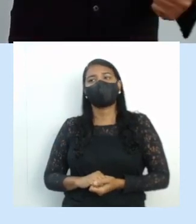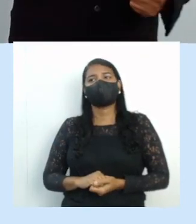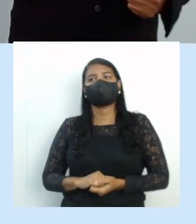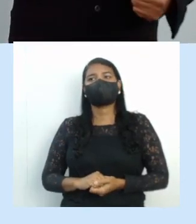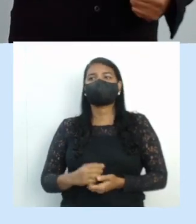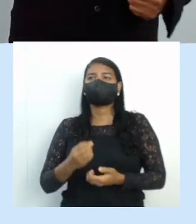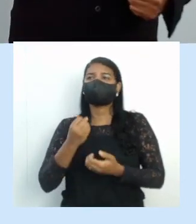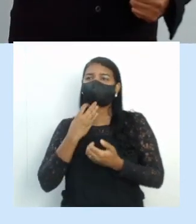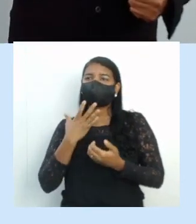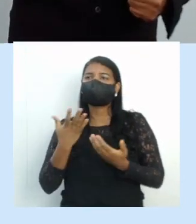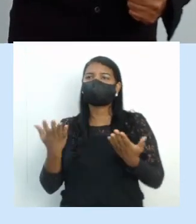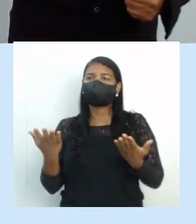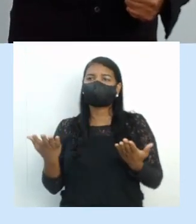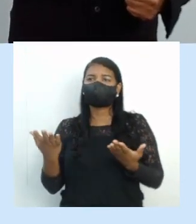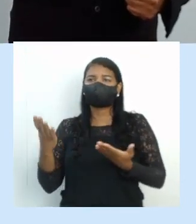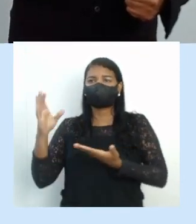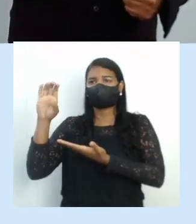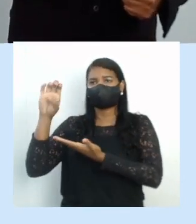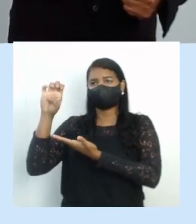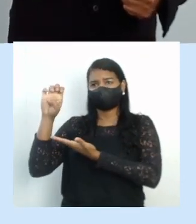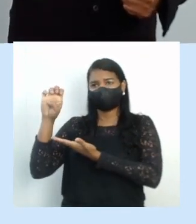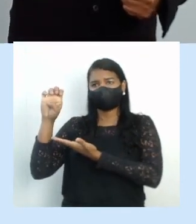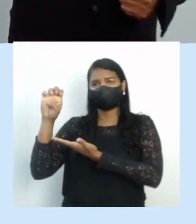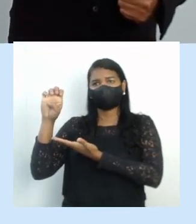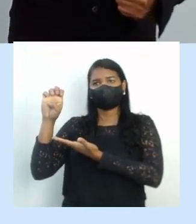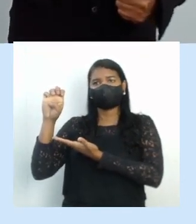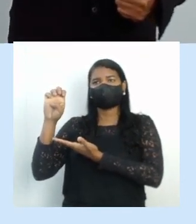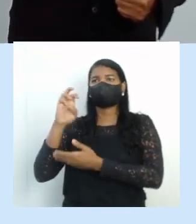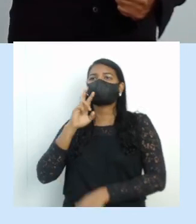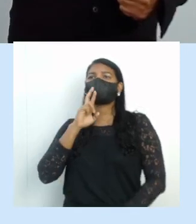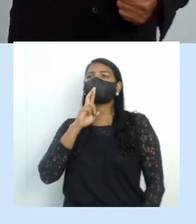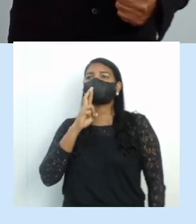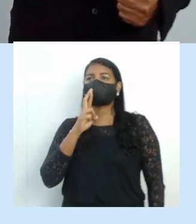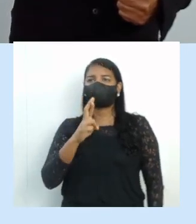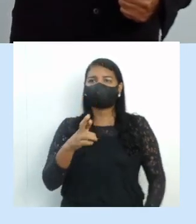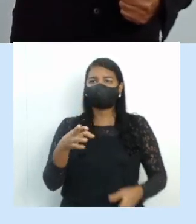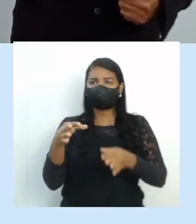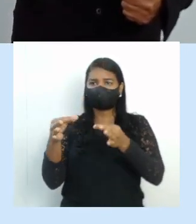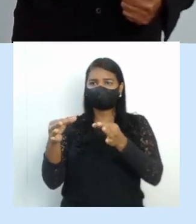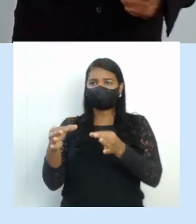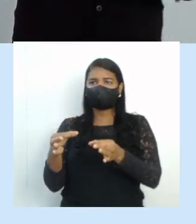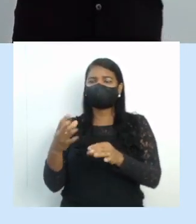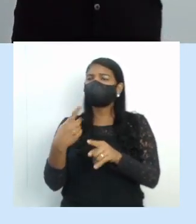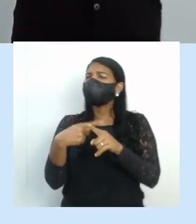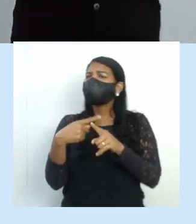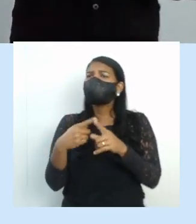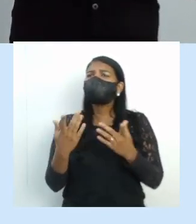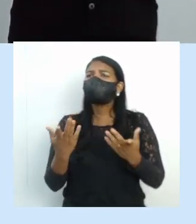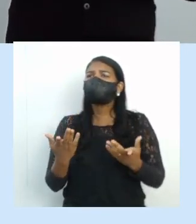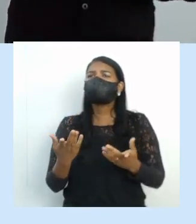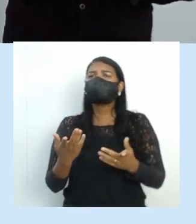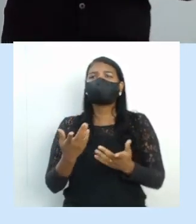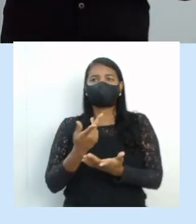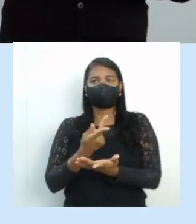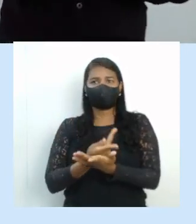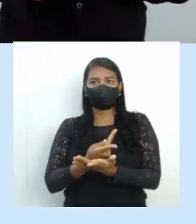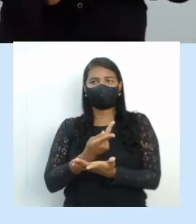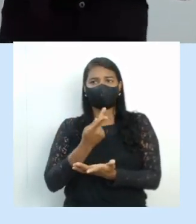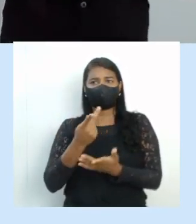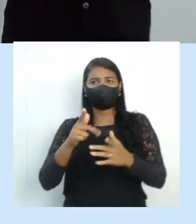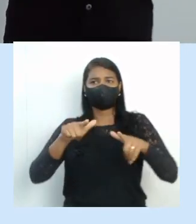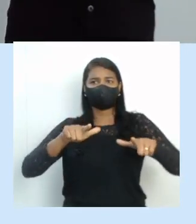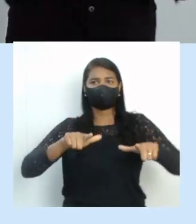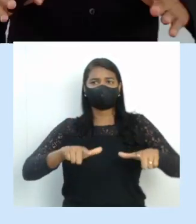Bom, a letra E é justamente a resposta que é correta. Por quê? Ocorre somente em